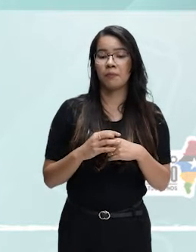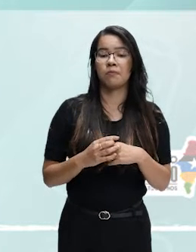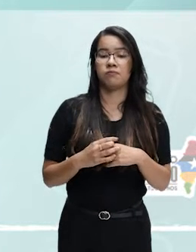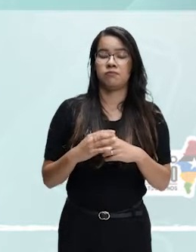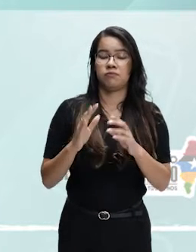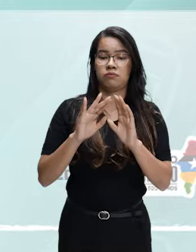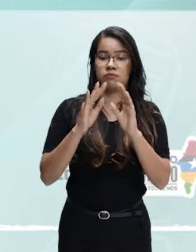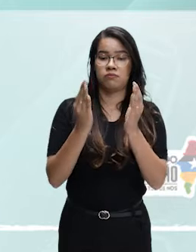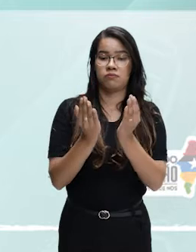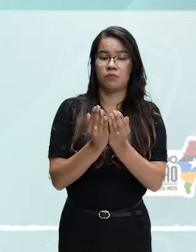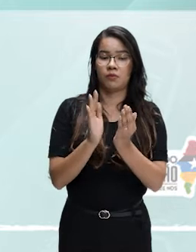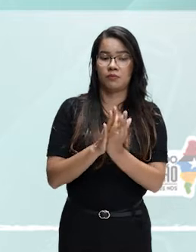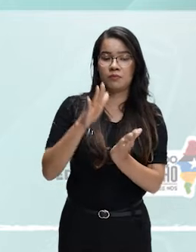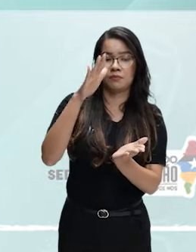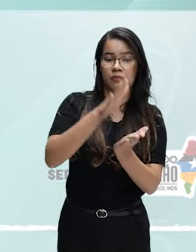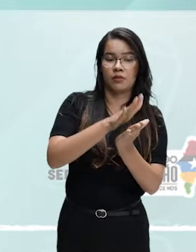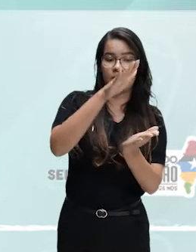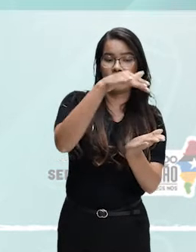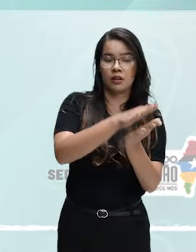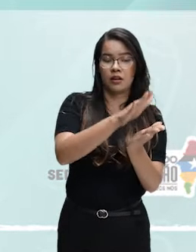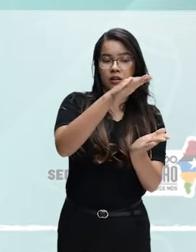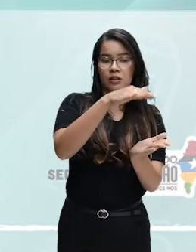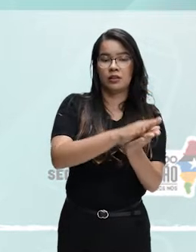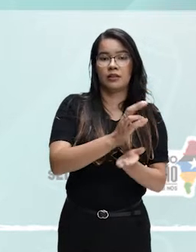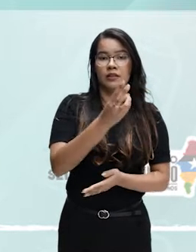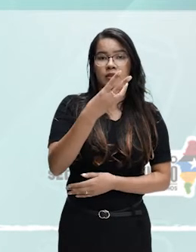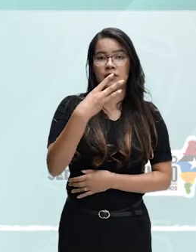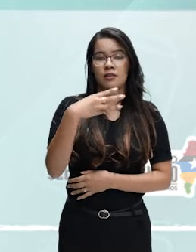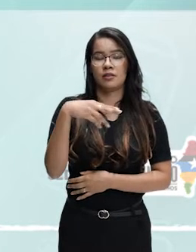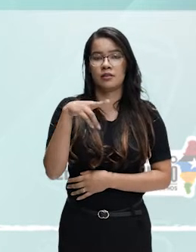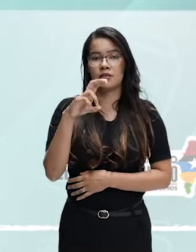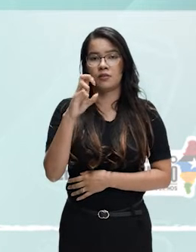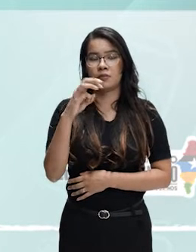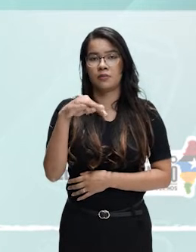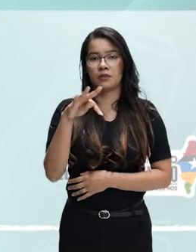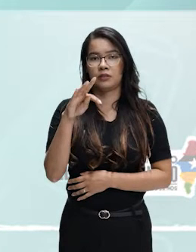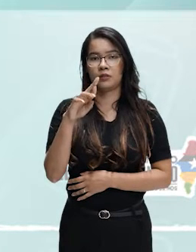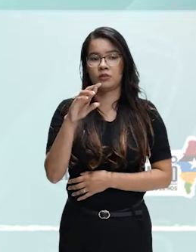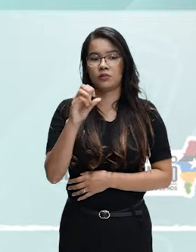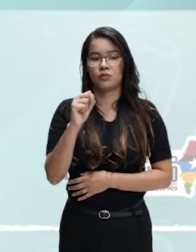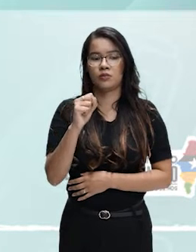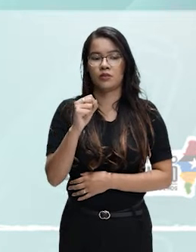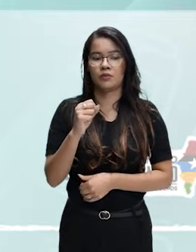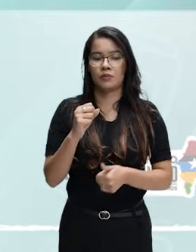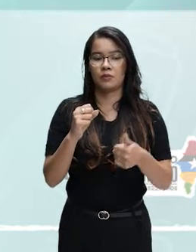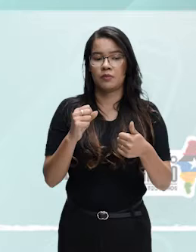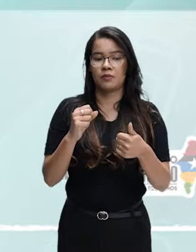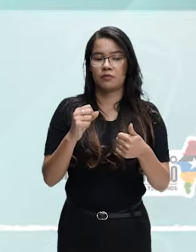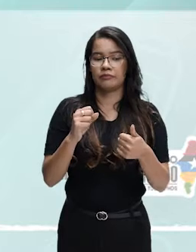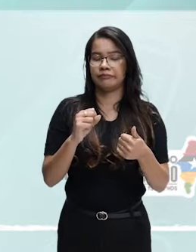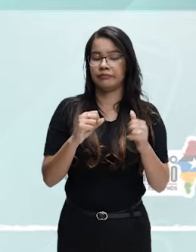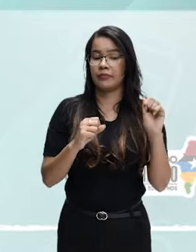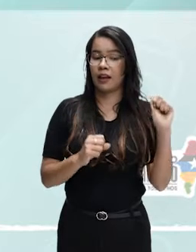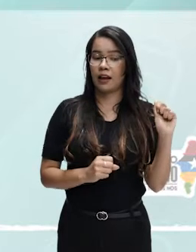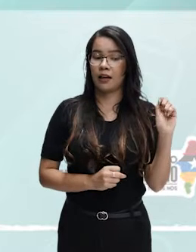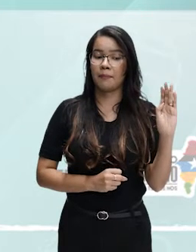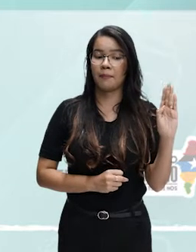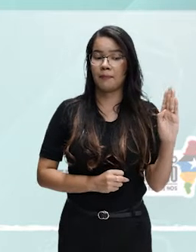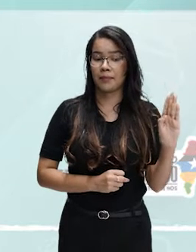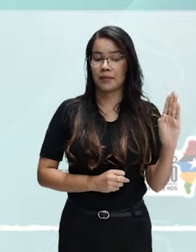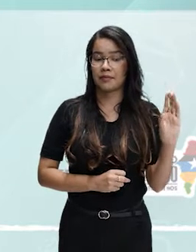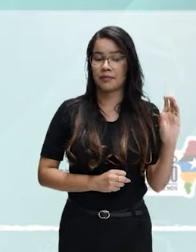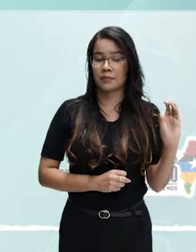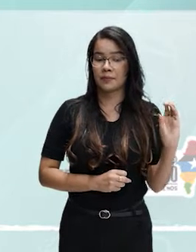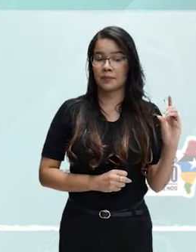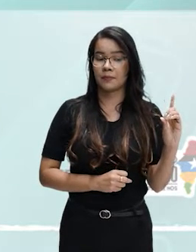metros? Nenhuma. Letra B, uma vez. Letra C, 2 vezes. Letra D, 4